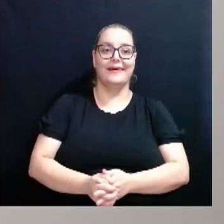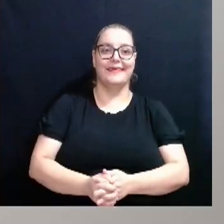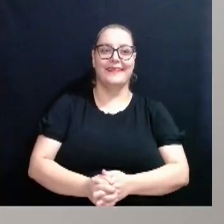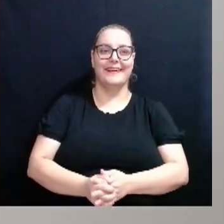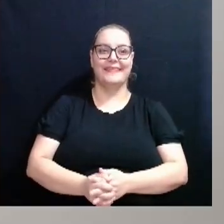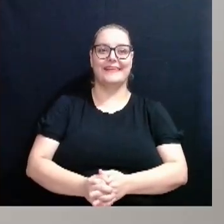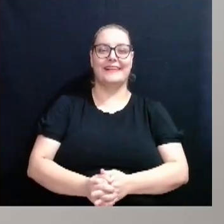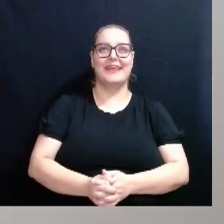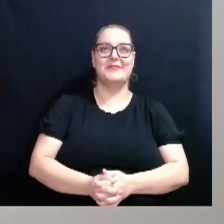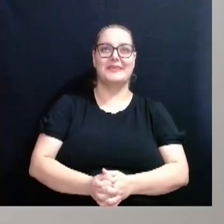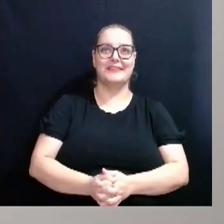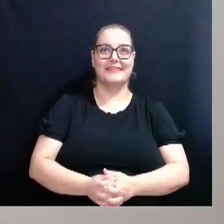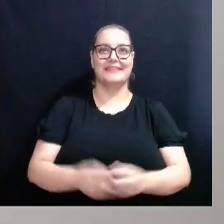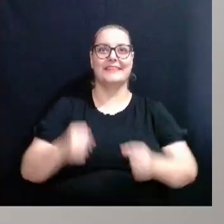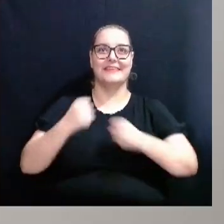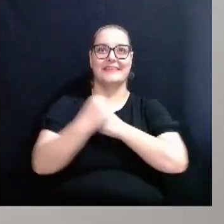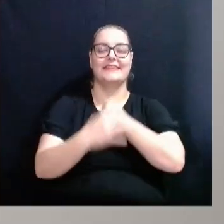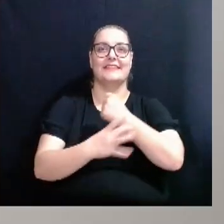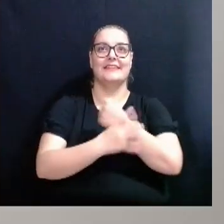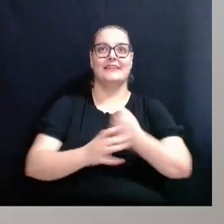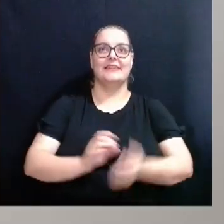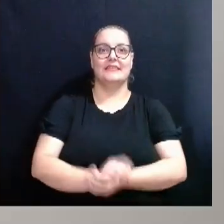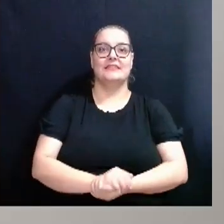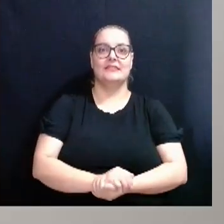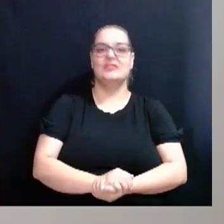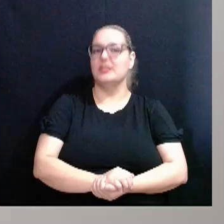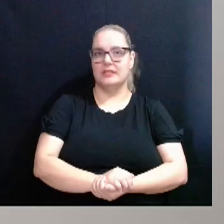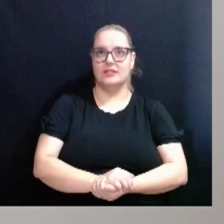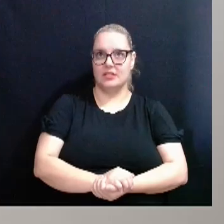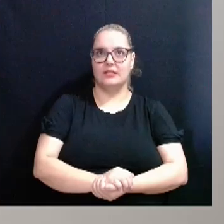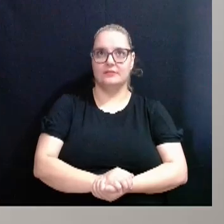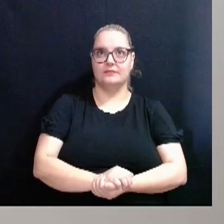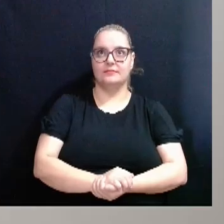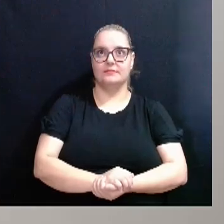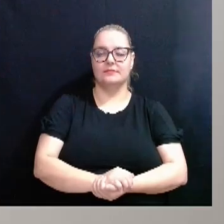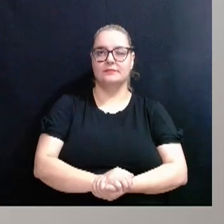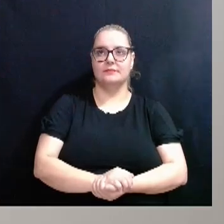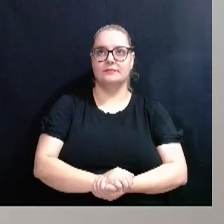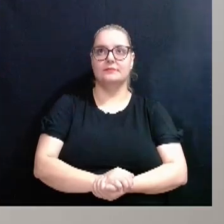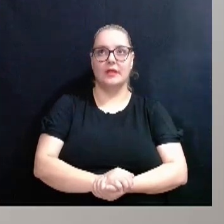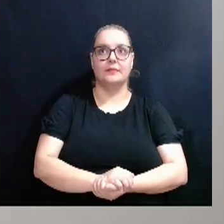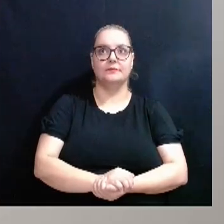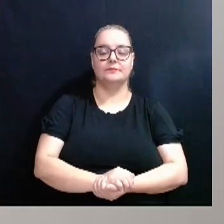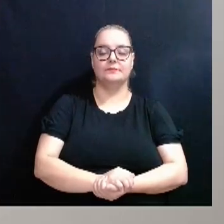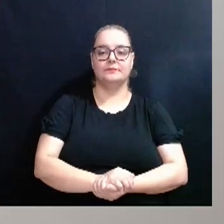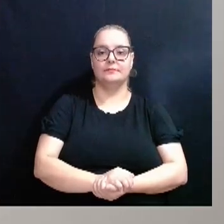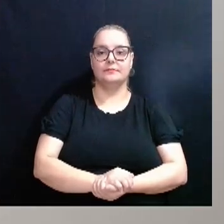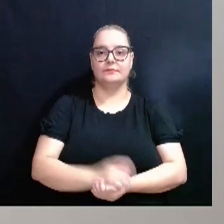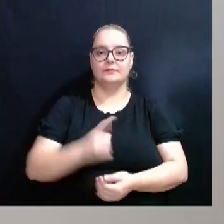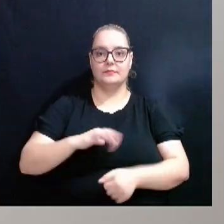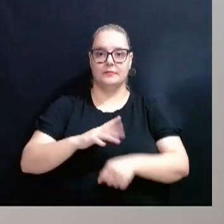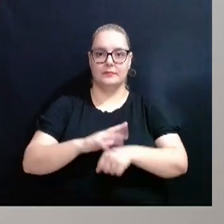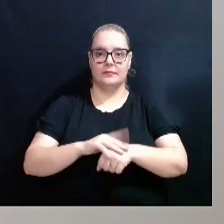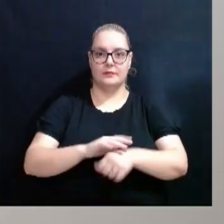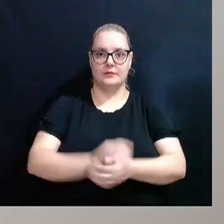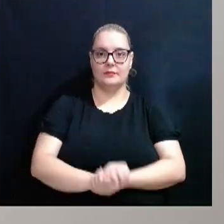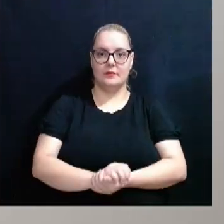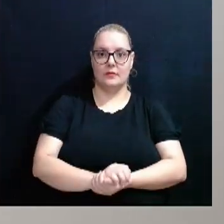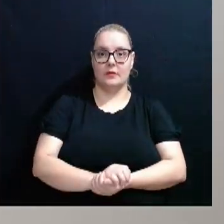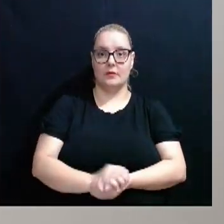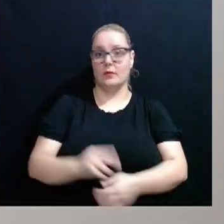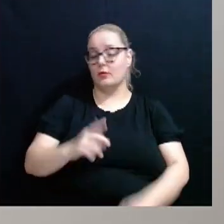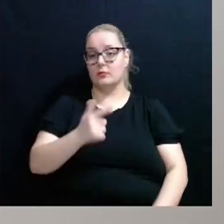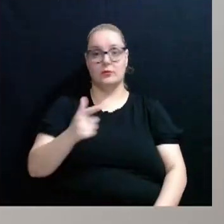seguro de doenças graves. Não sei quando eu posso ter uma doença ou se eu vou ter a doença. Mas se eu tiver,